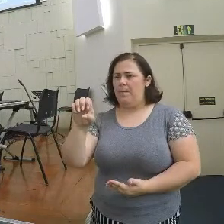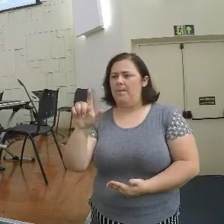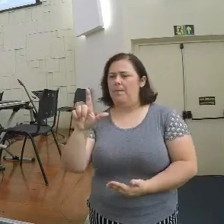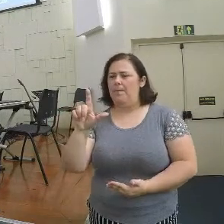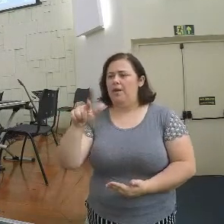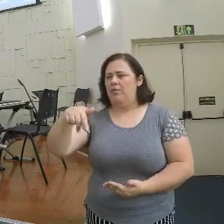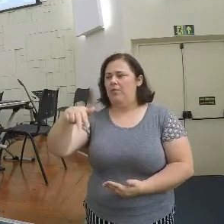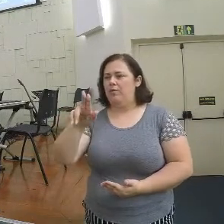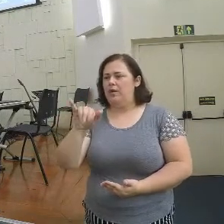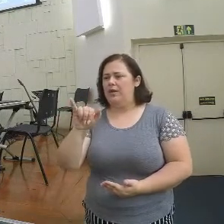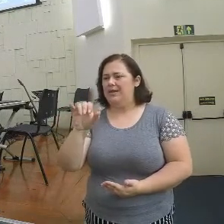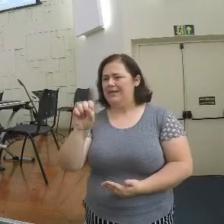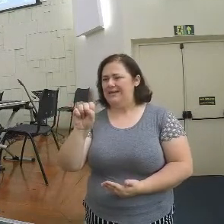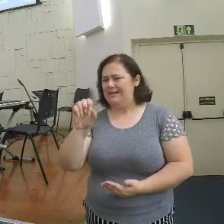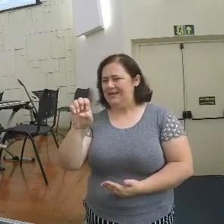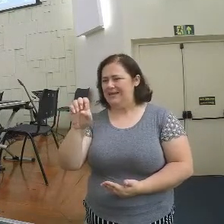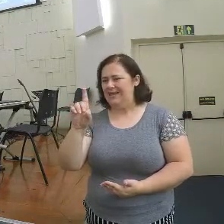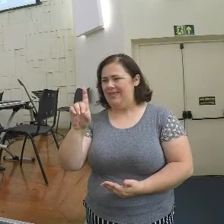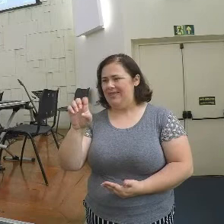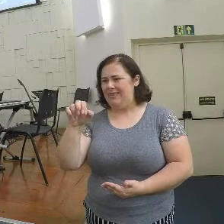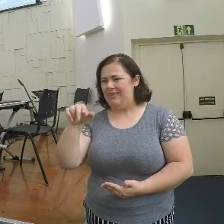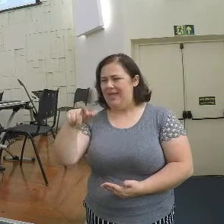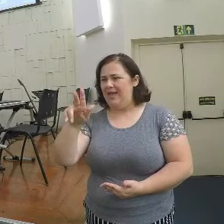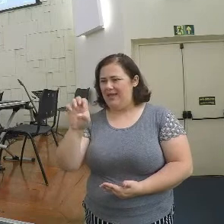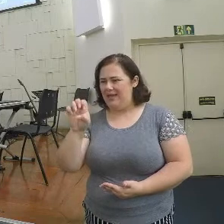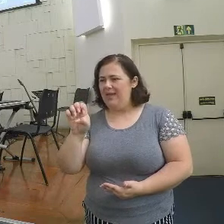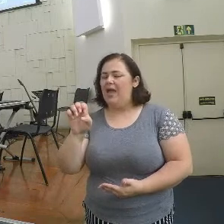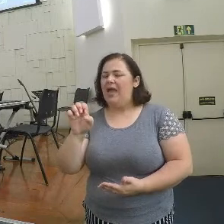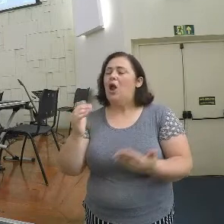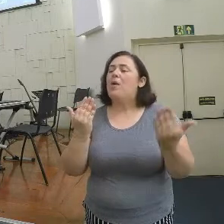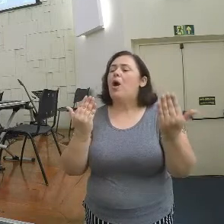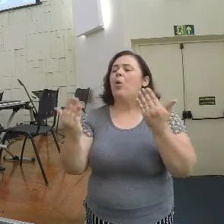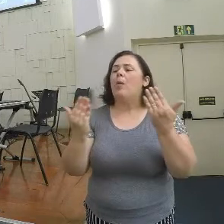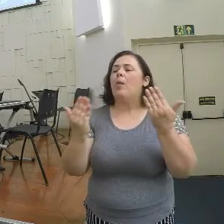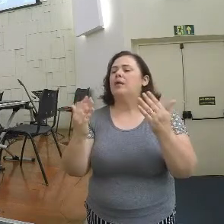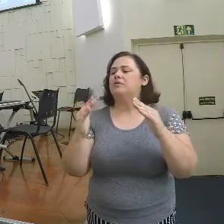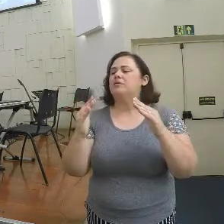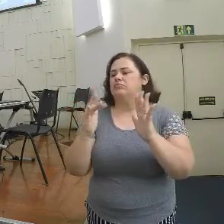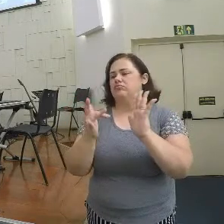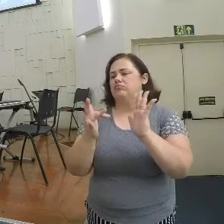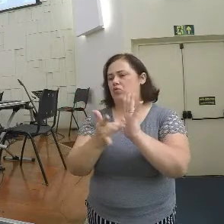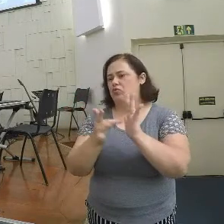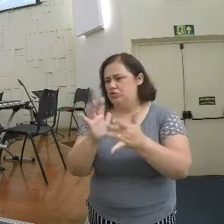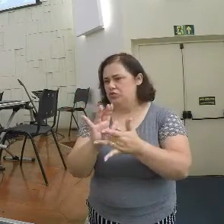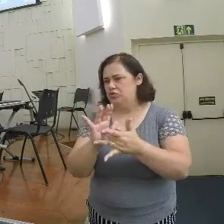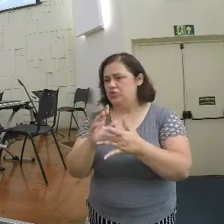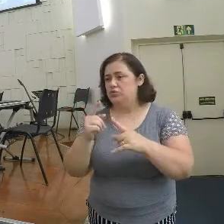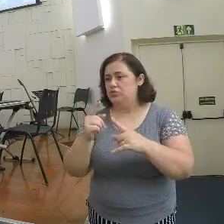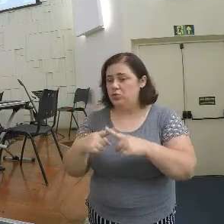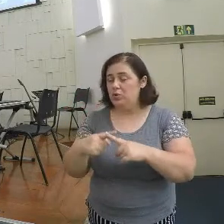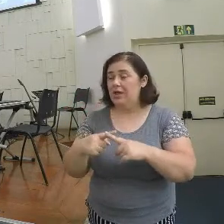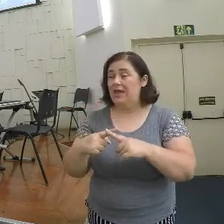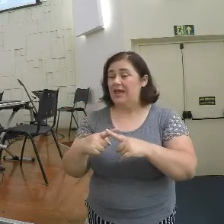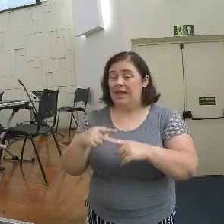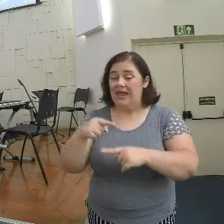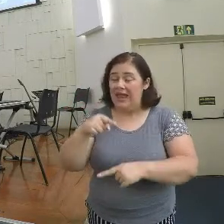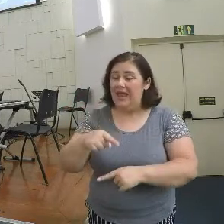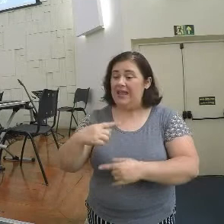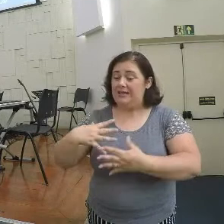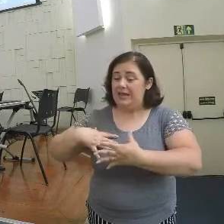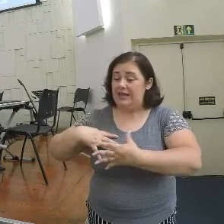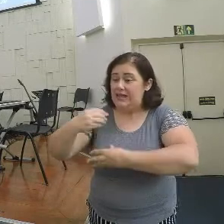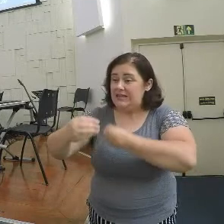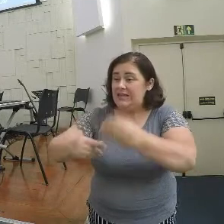paz. Jesus Cristo é o príncipe da paz, que nos governará eternamente no reino da justiça. Não haverá pecado, não